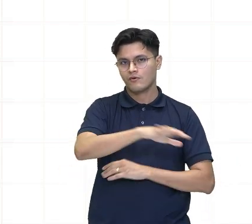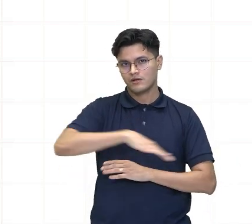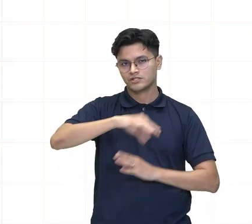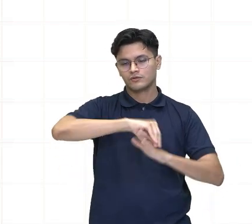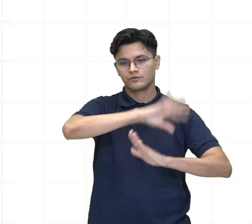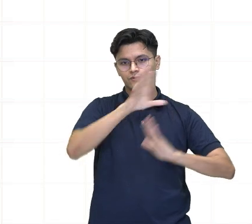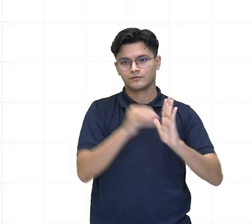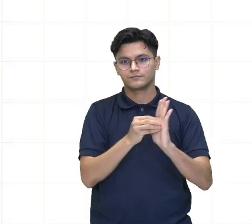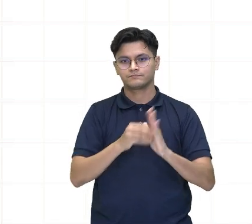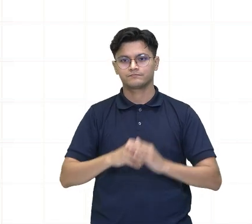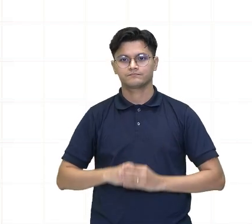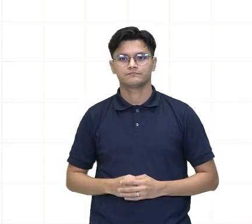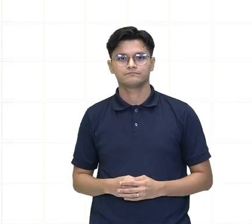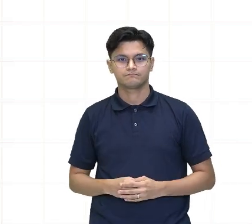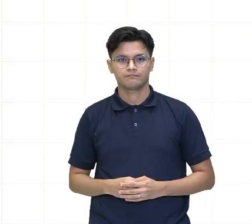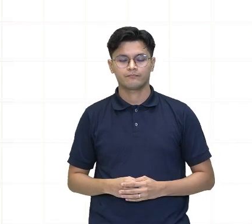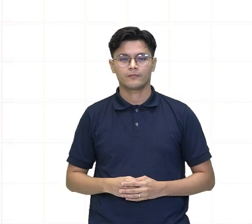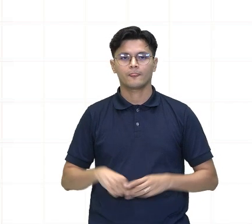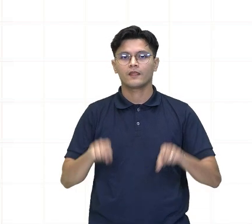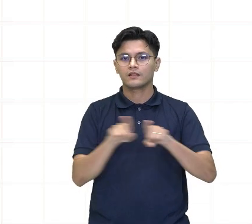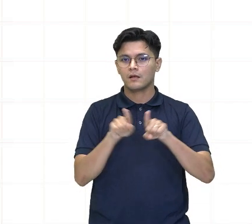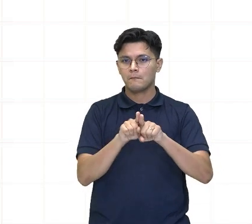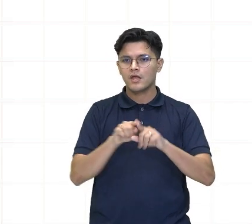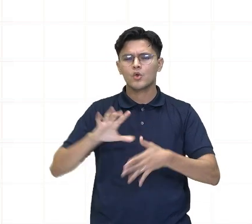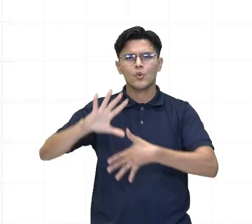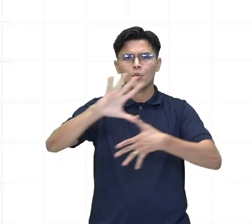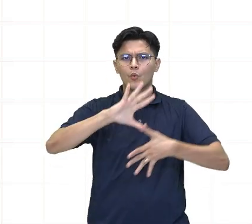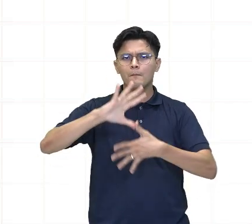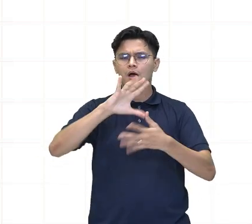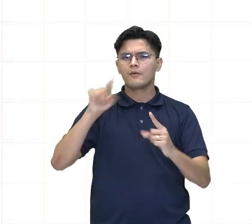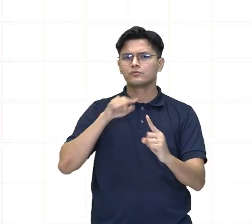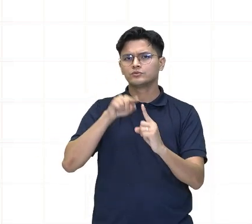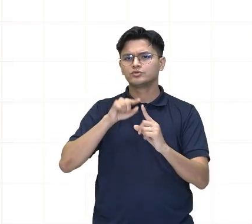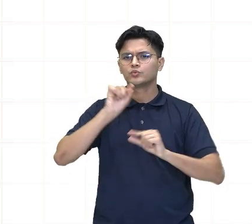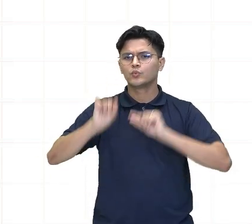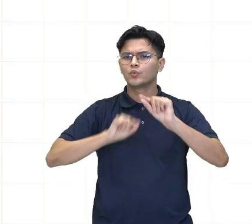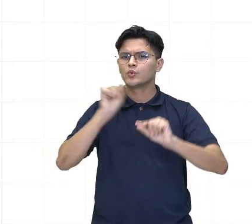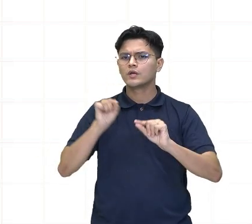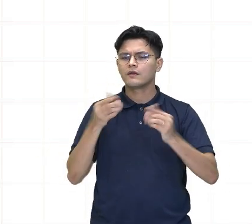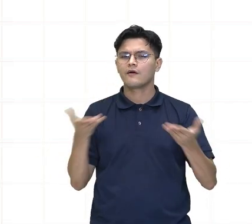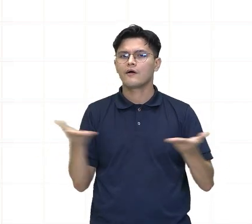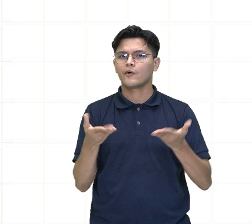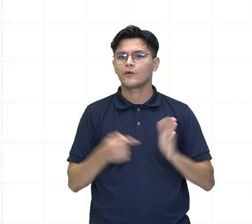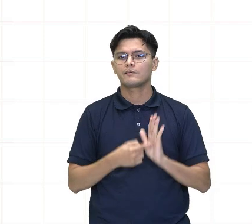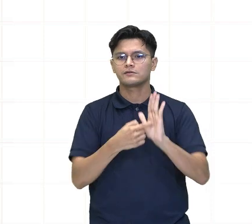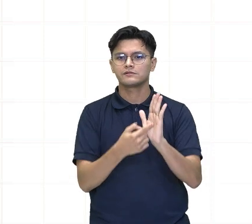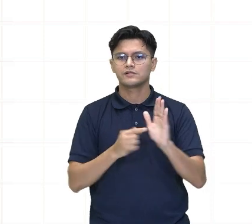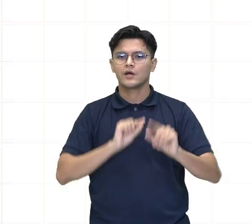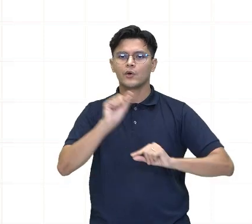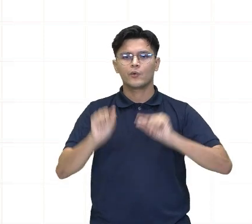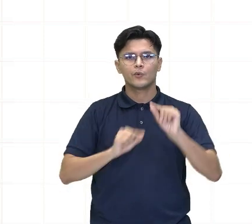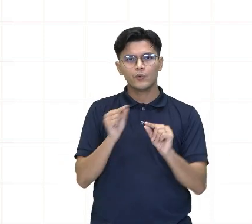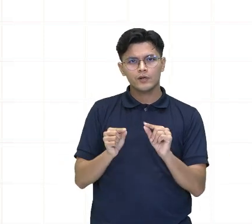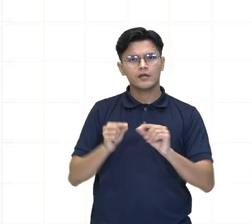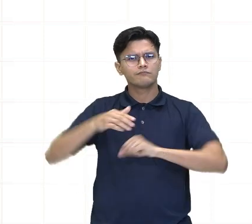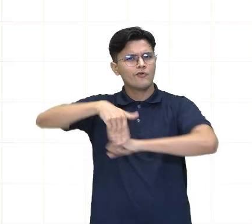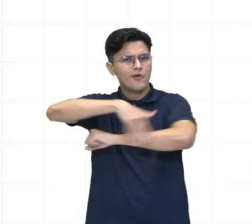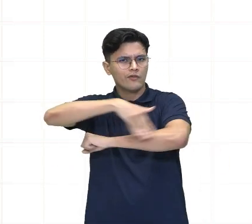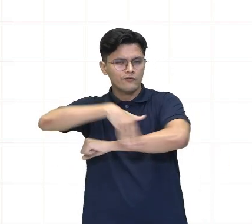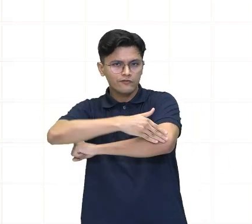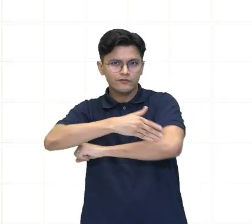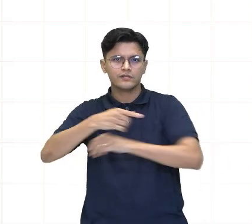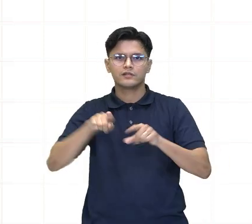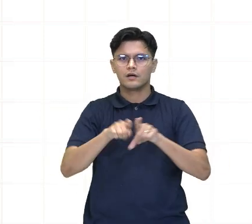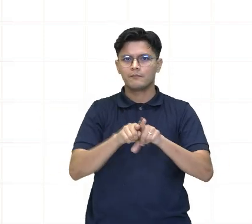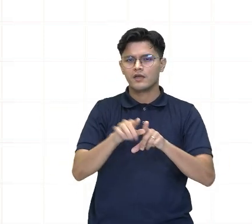nós temos o objetivo dos mapas que a gente vai apresentar para vocês, é de mostrar, né, as rodovias, as ferrovias,